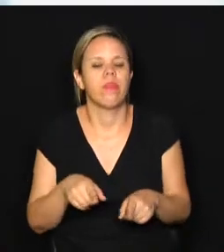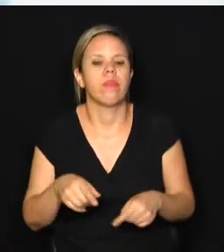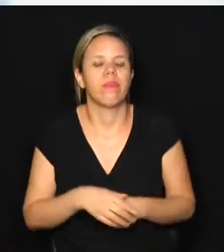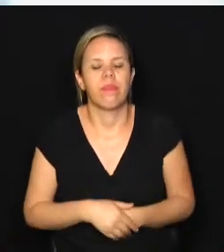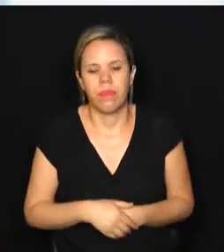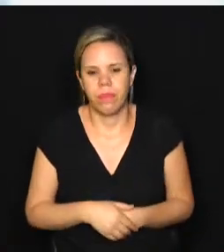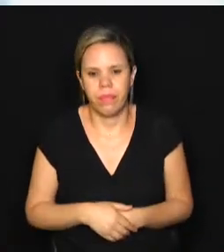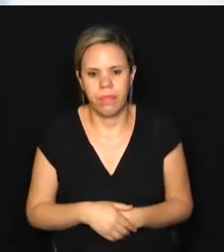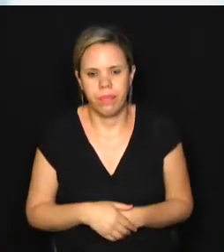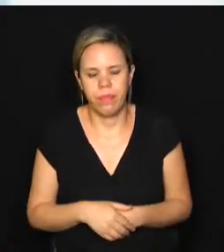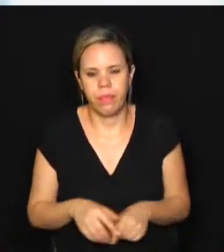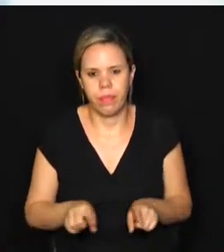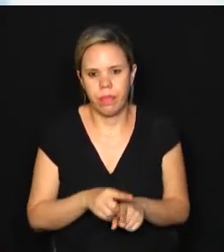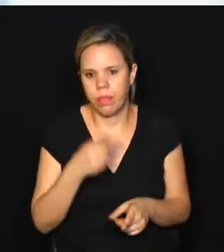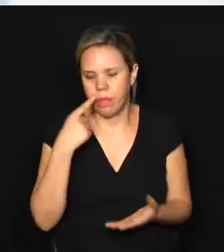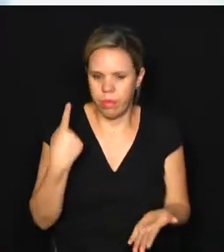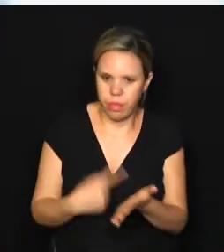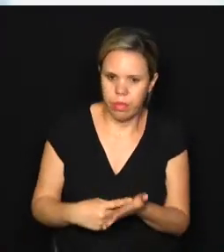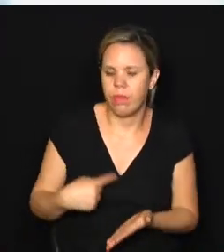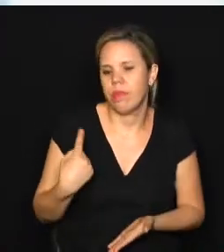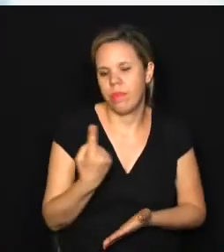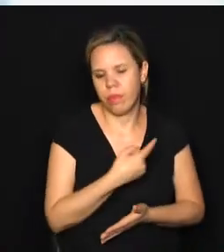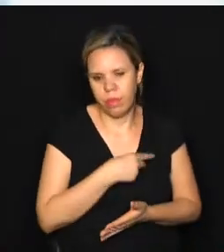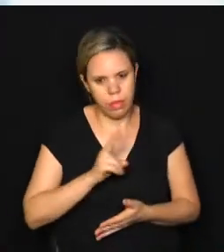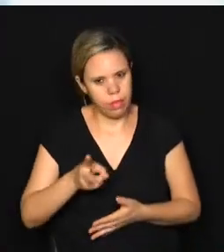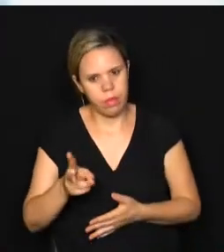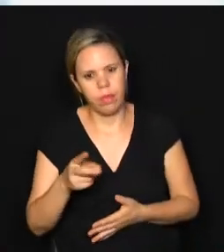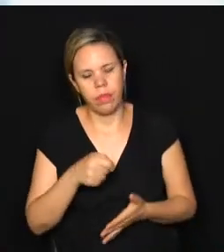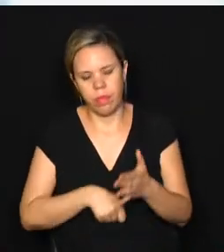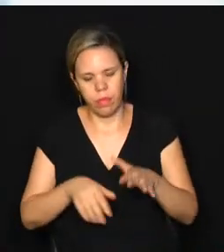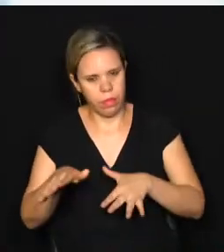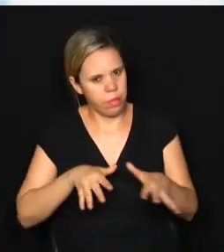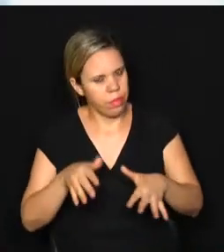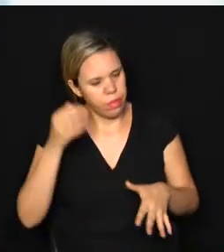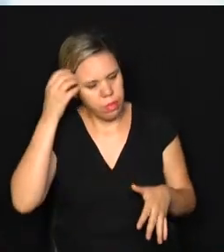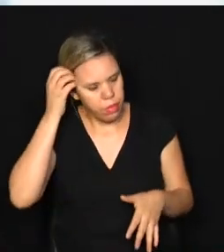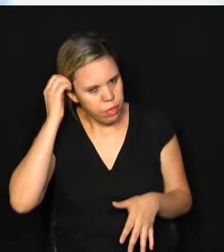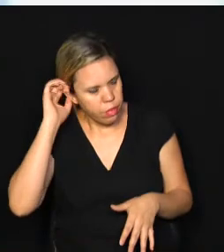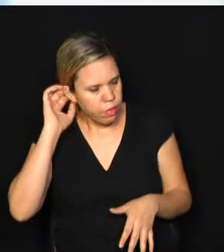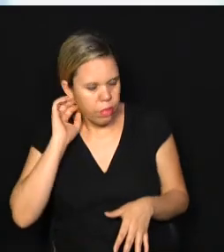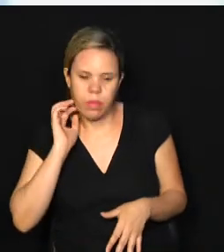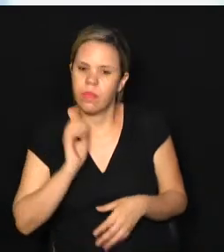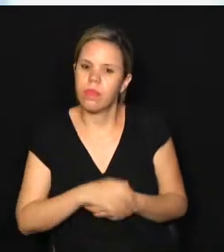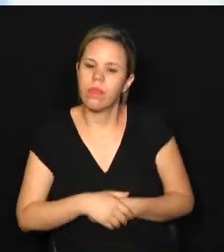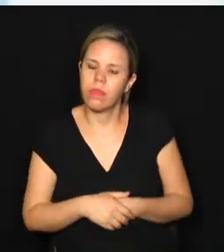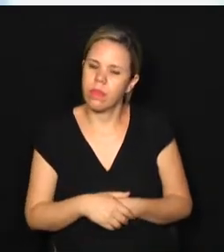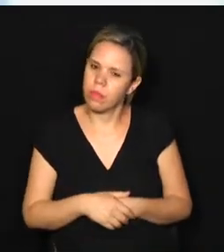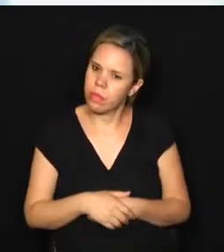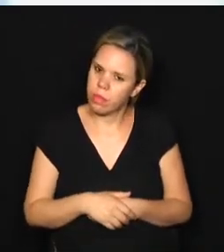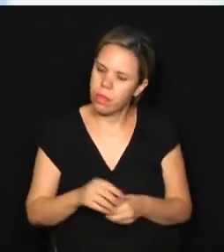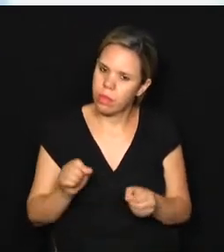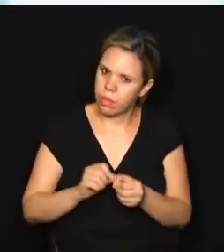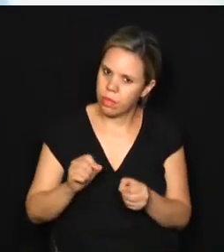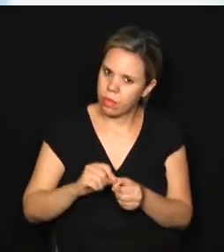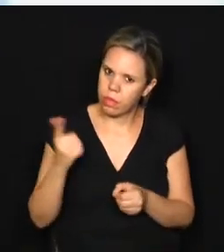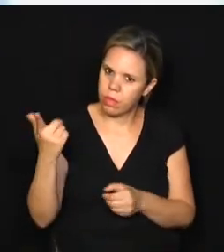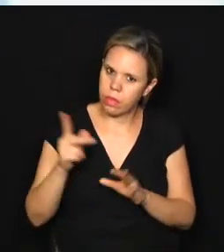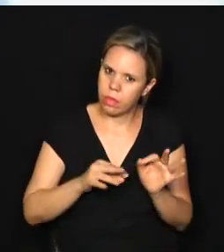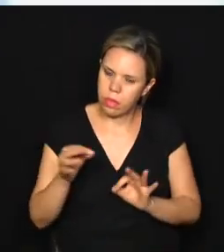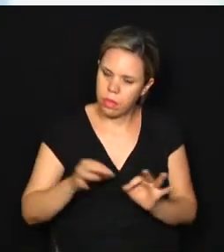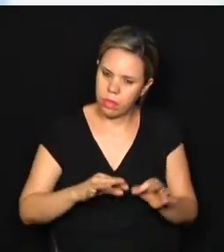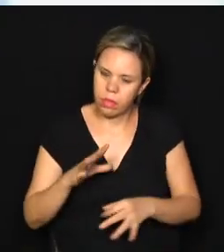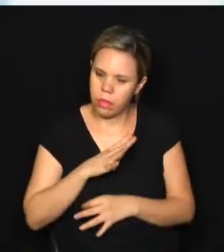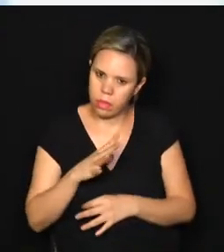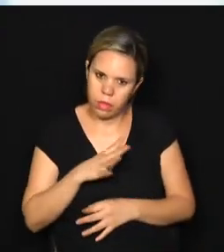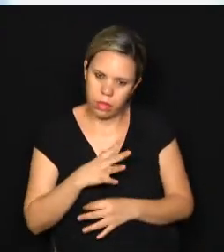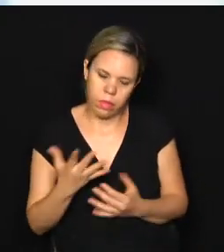E também falar que podem contar com a gente em todas as mobilizações para a gente fazer um outro projeto de cidade,